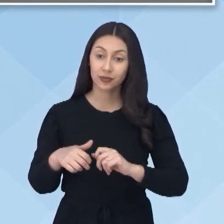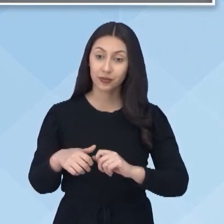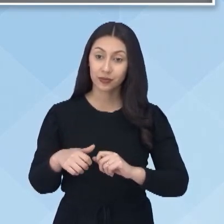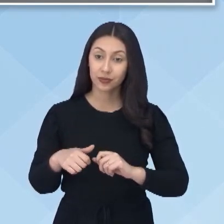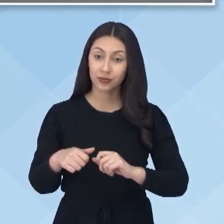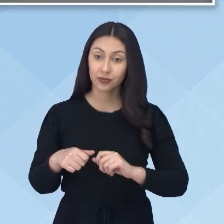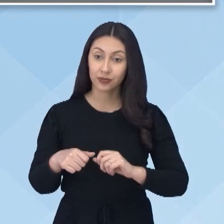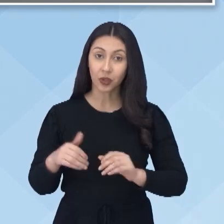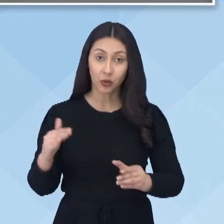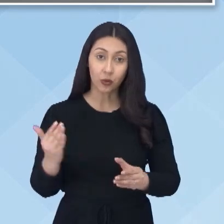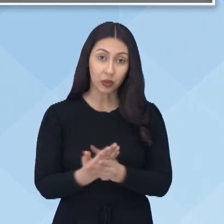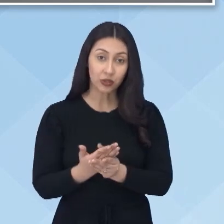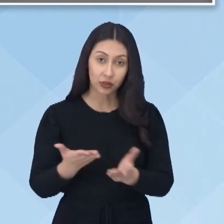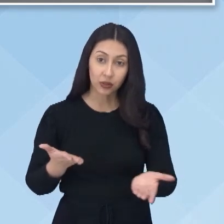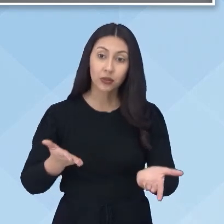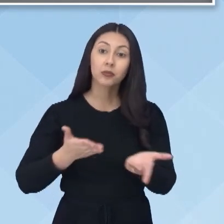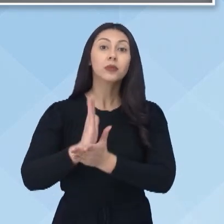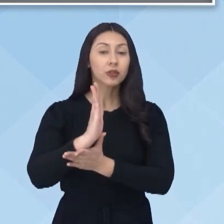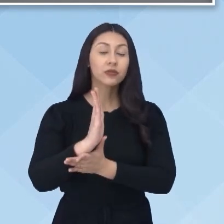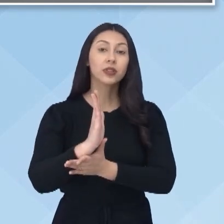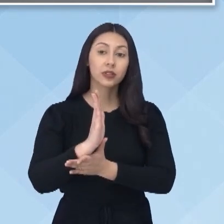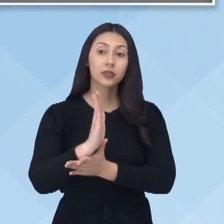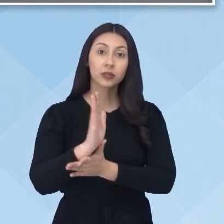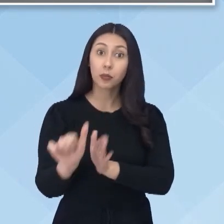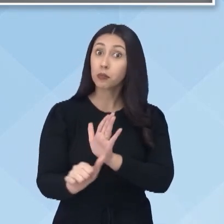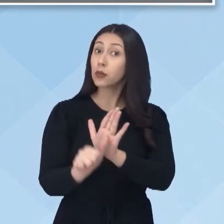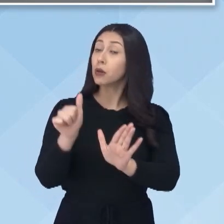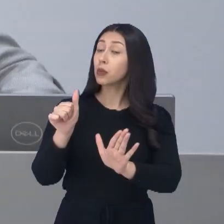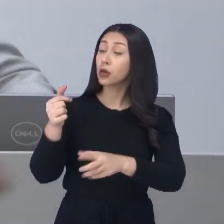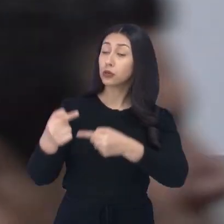O processo está aprovado em primeira discussão.